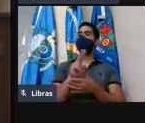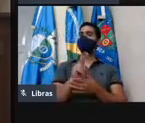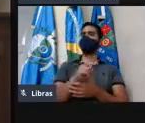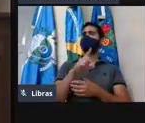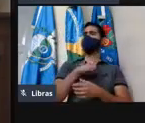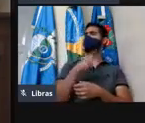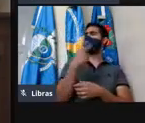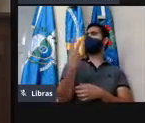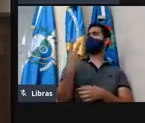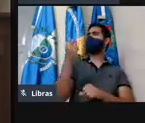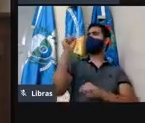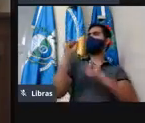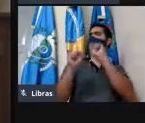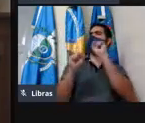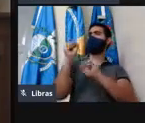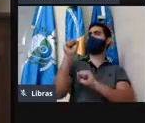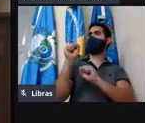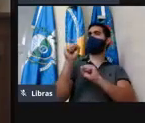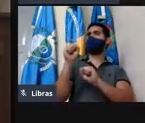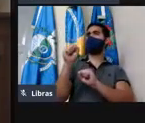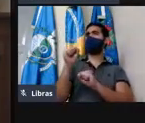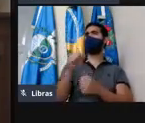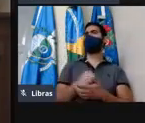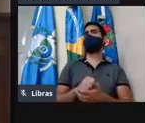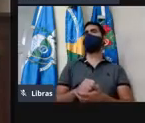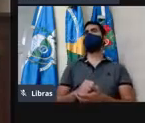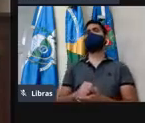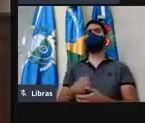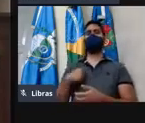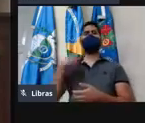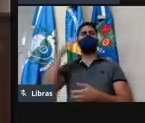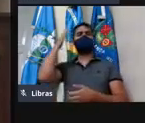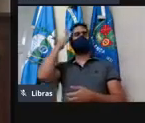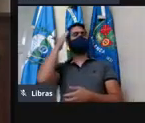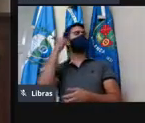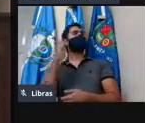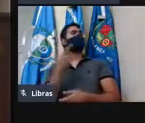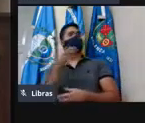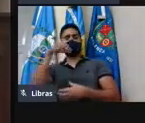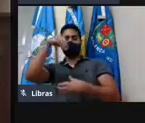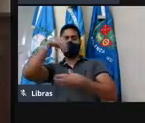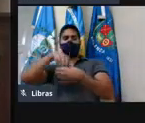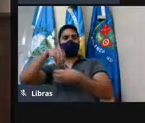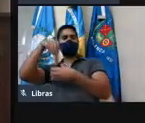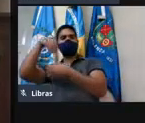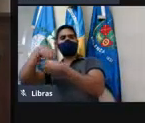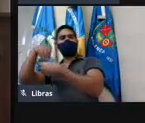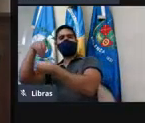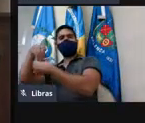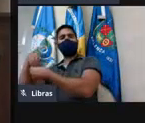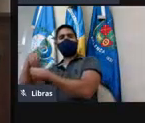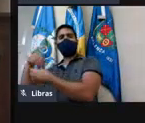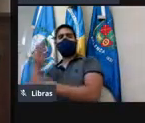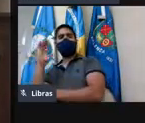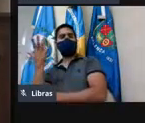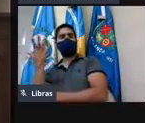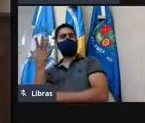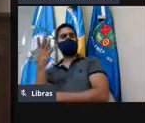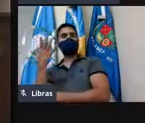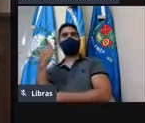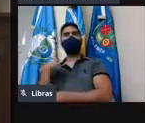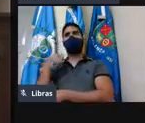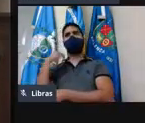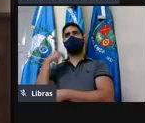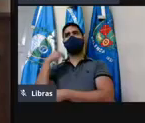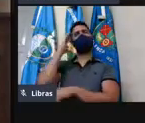2 firmas que estão plantando. Não sei quantas mudas foi plantada até o dia de hoje. E não sei, acho que já